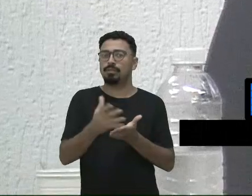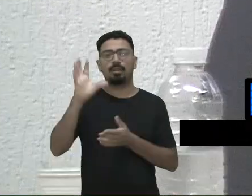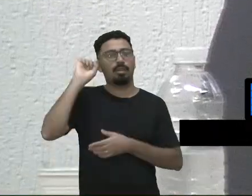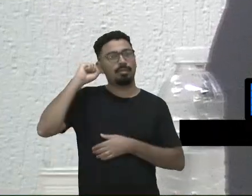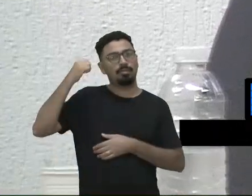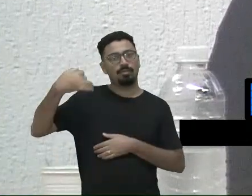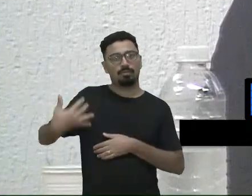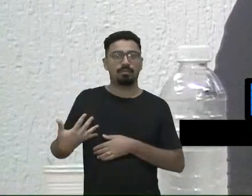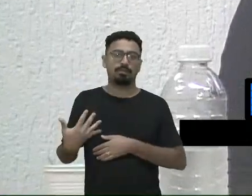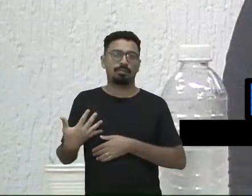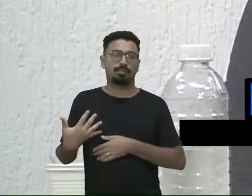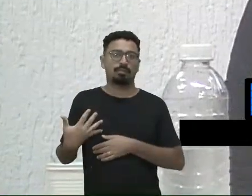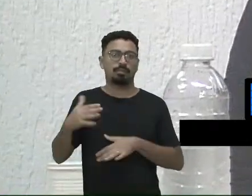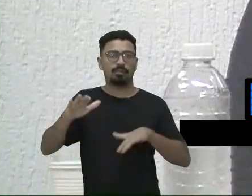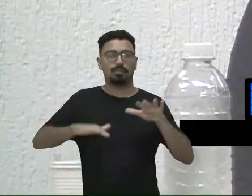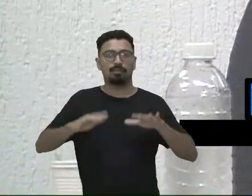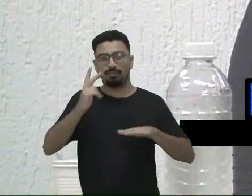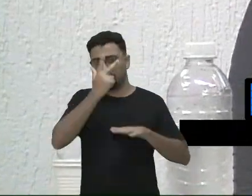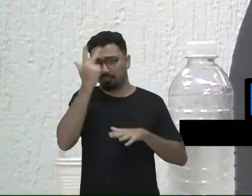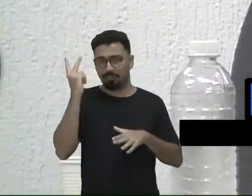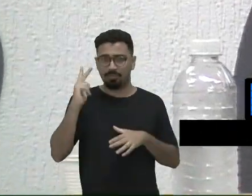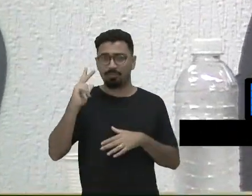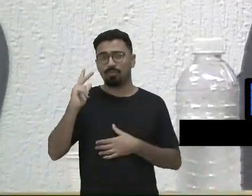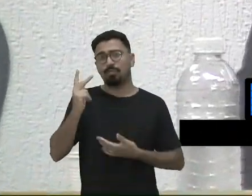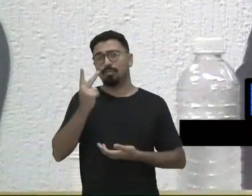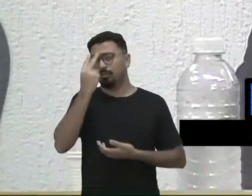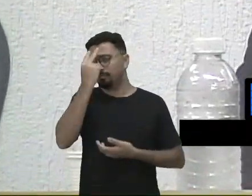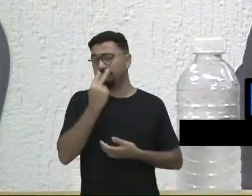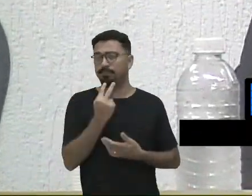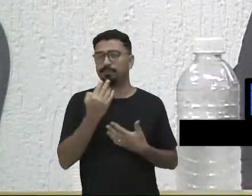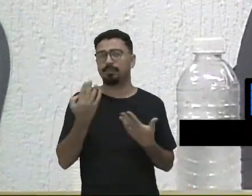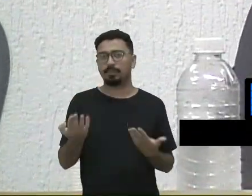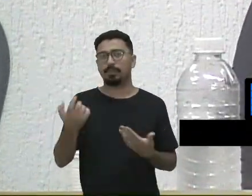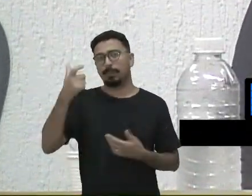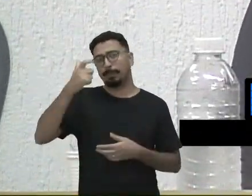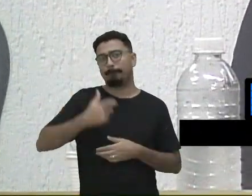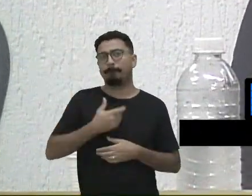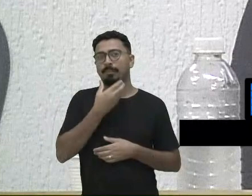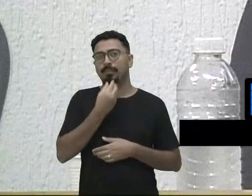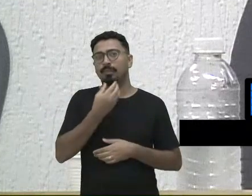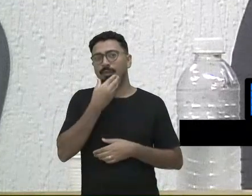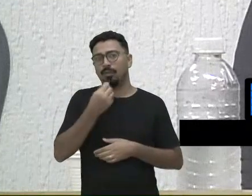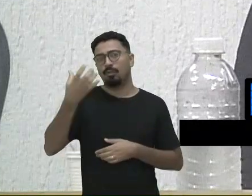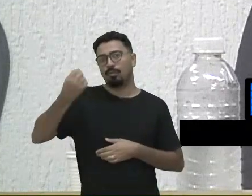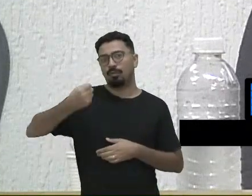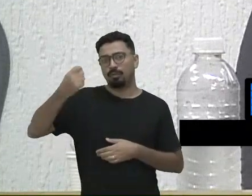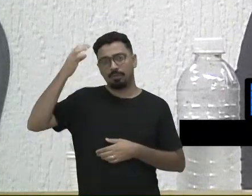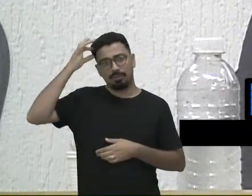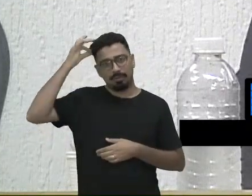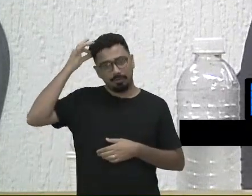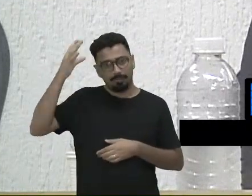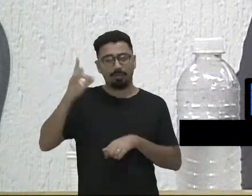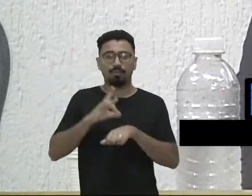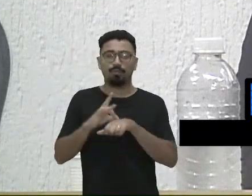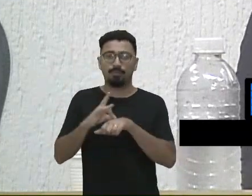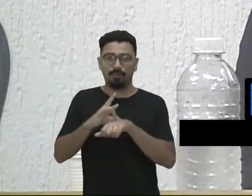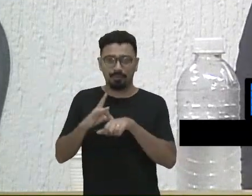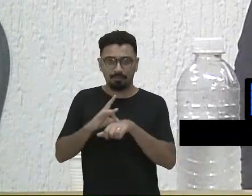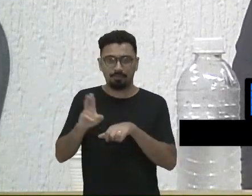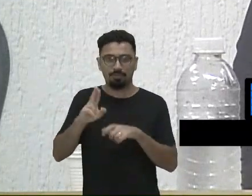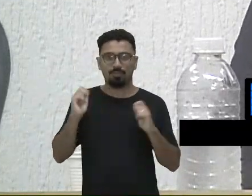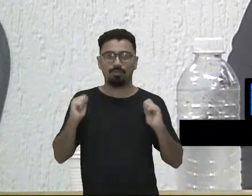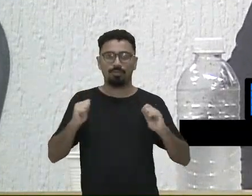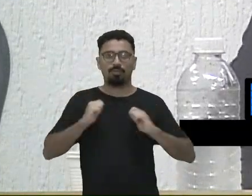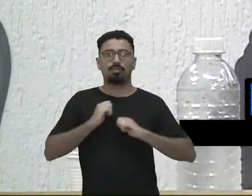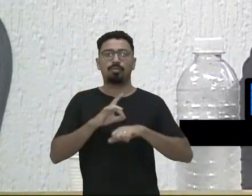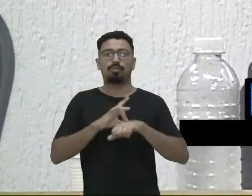audiodescrição. Não sei se alguns telespectadores são pessoas com deficiência visual. Eu sou um homem branco, de cabelos pretos, olhos pretos, estou com um blazer preto e